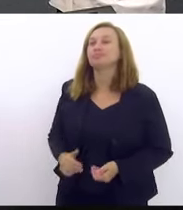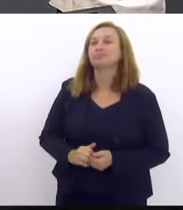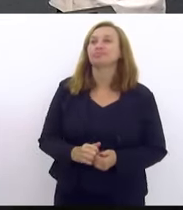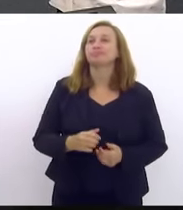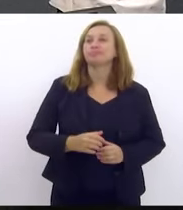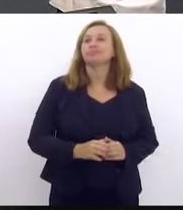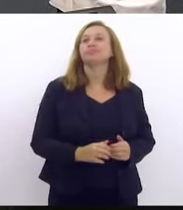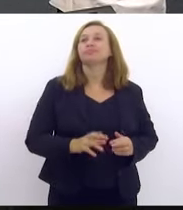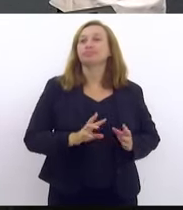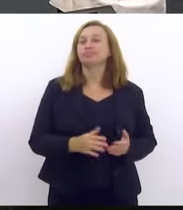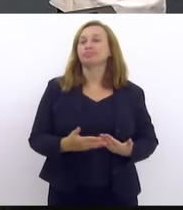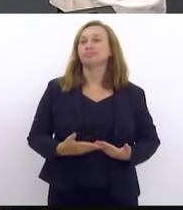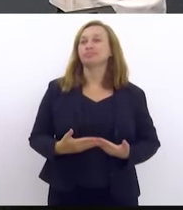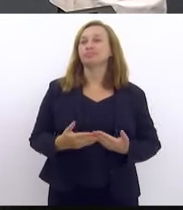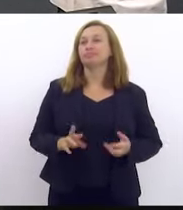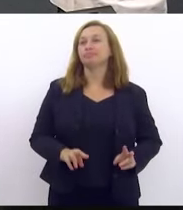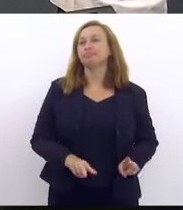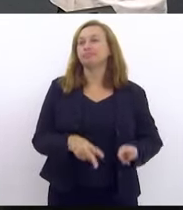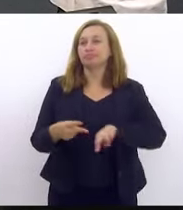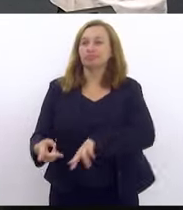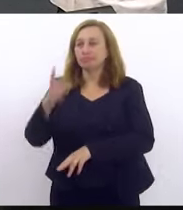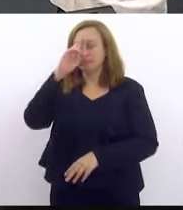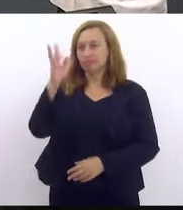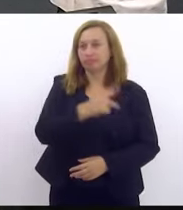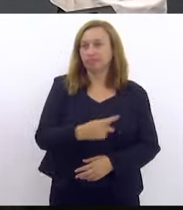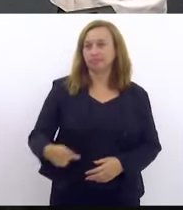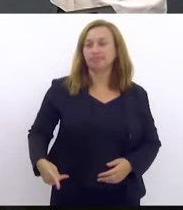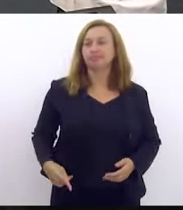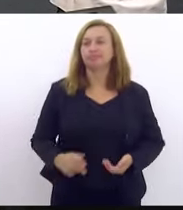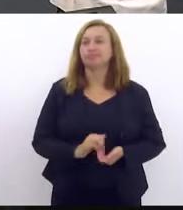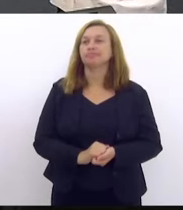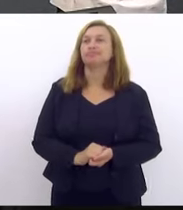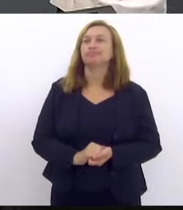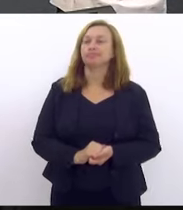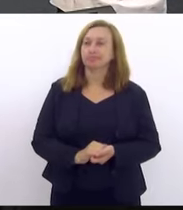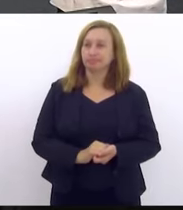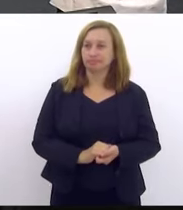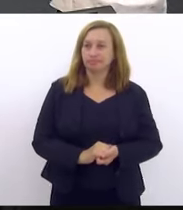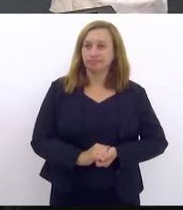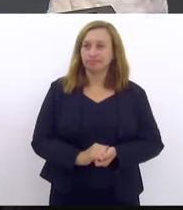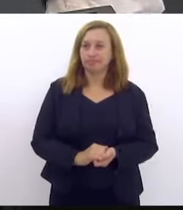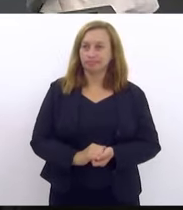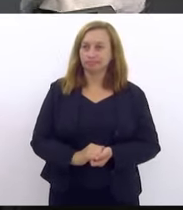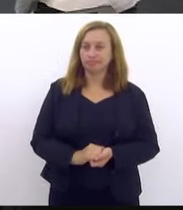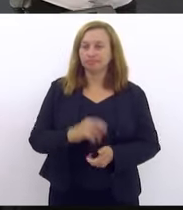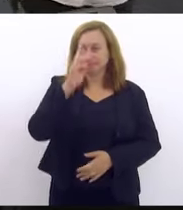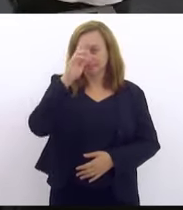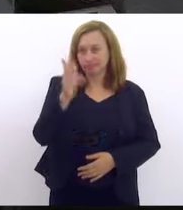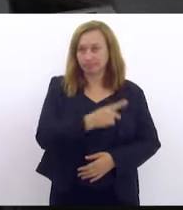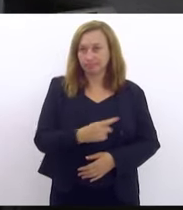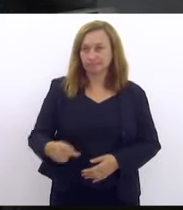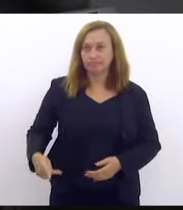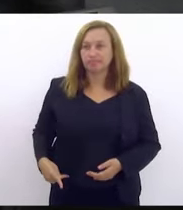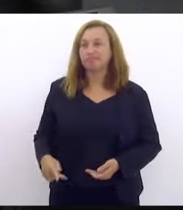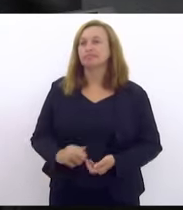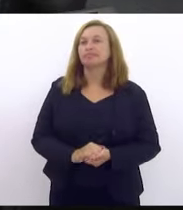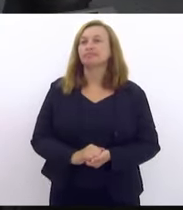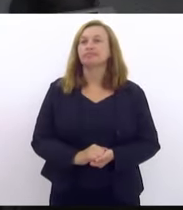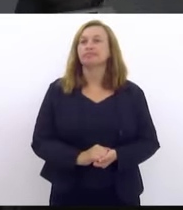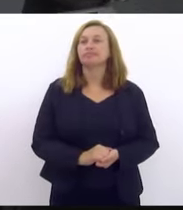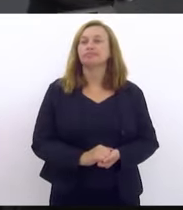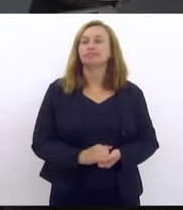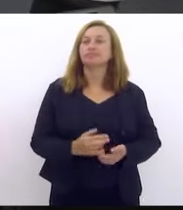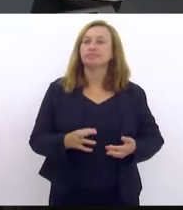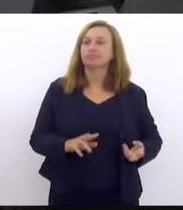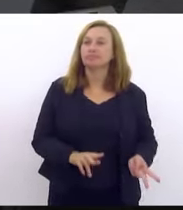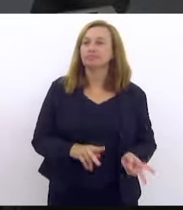encaminhar, presidente. Para encaminhar, presidente. Senhor presidente. Para encaminhar pela